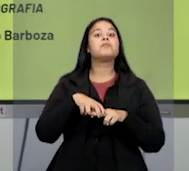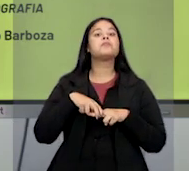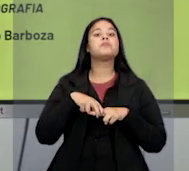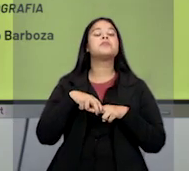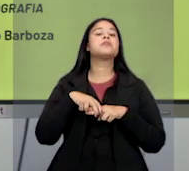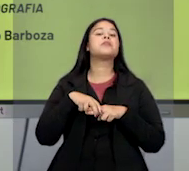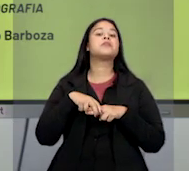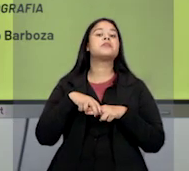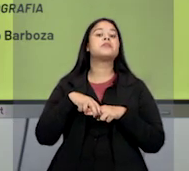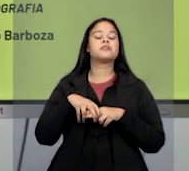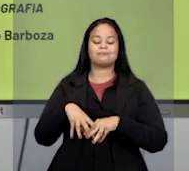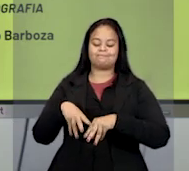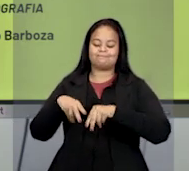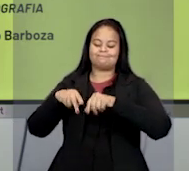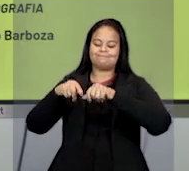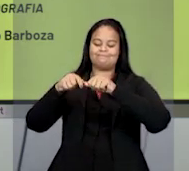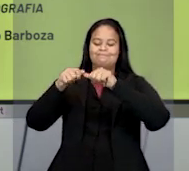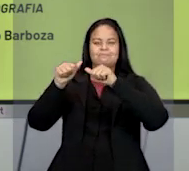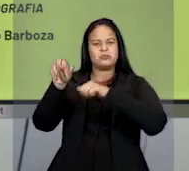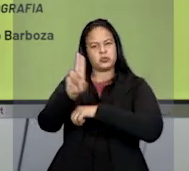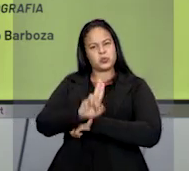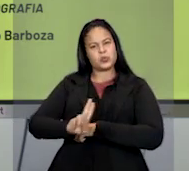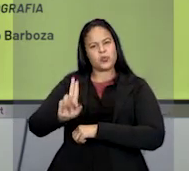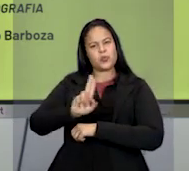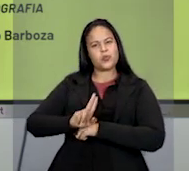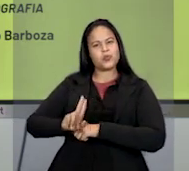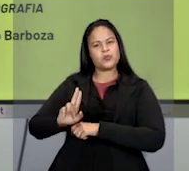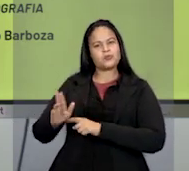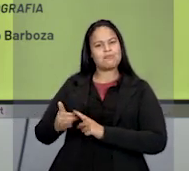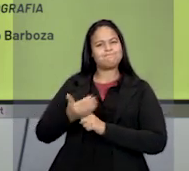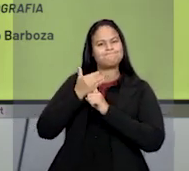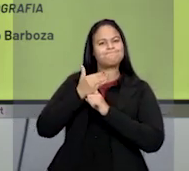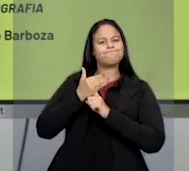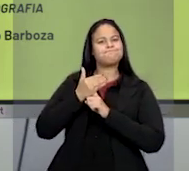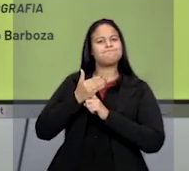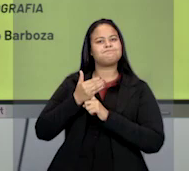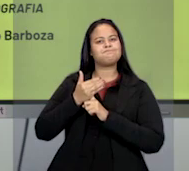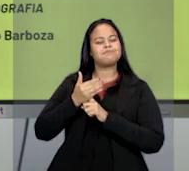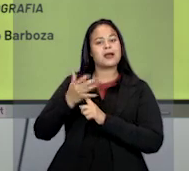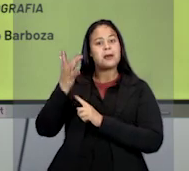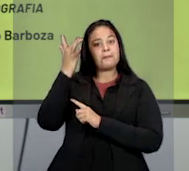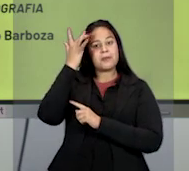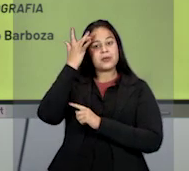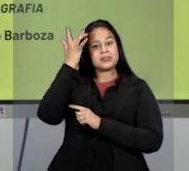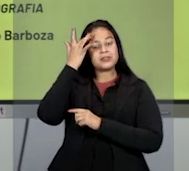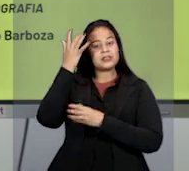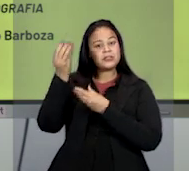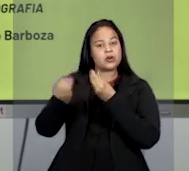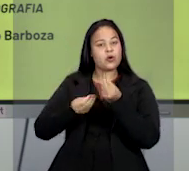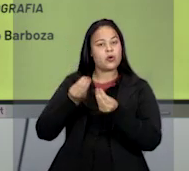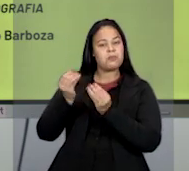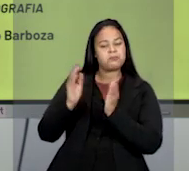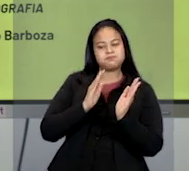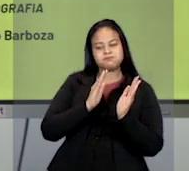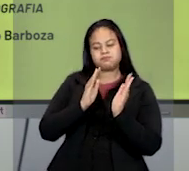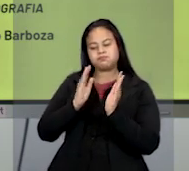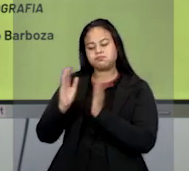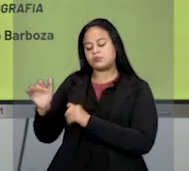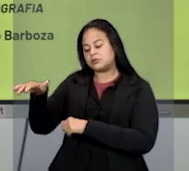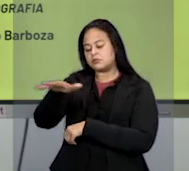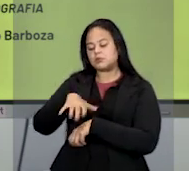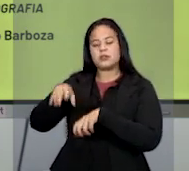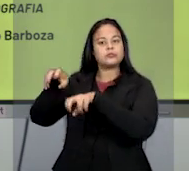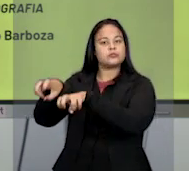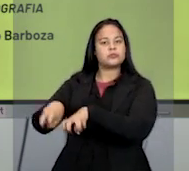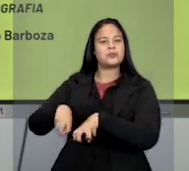a essa questão da terra, do uso, da propriedade, da modernização, que cada vez mais chega no espaço rural